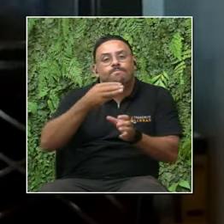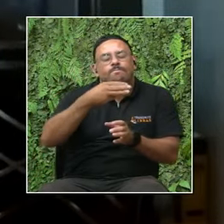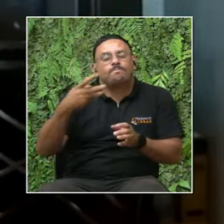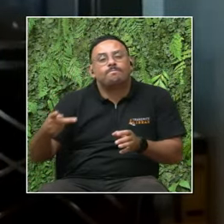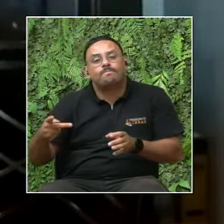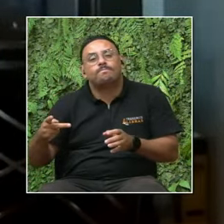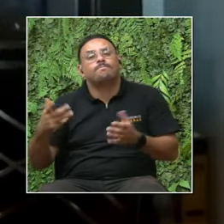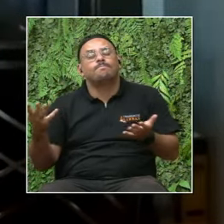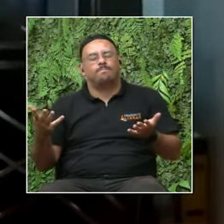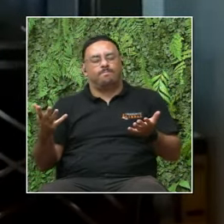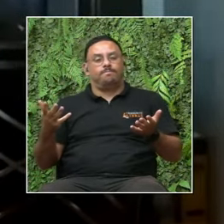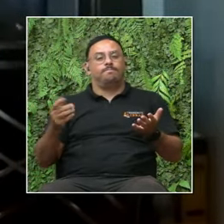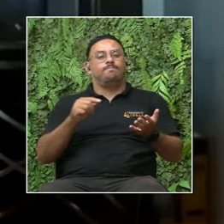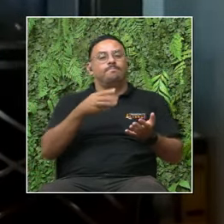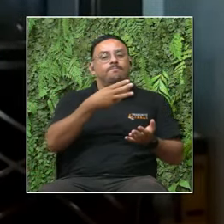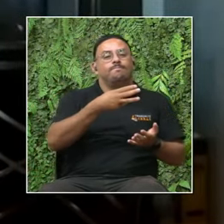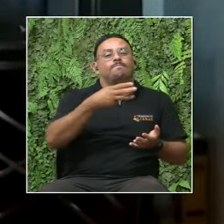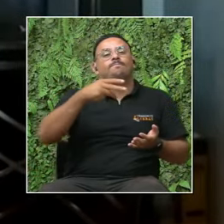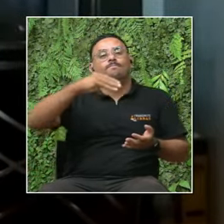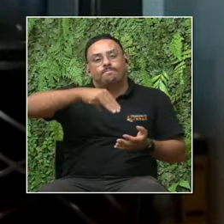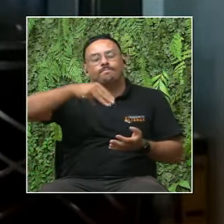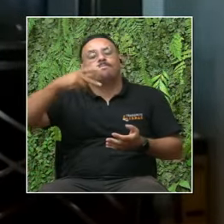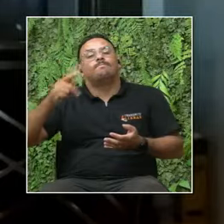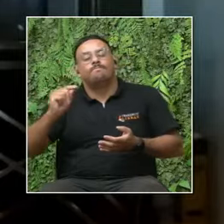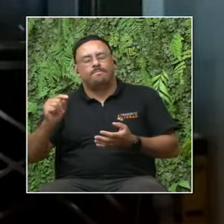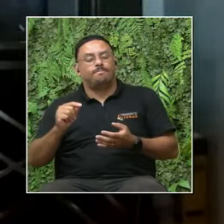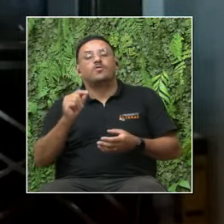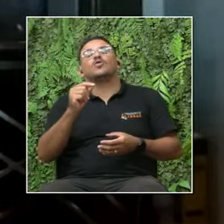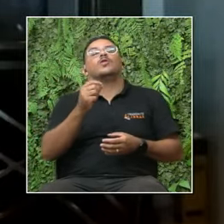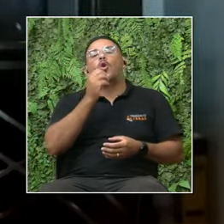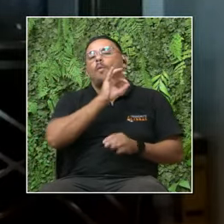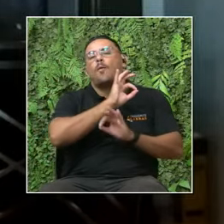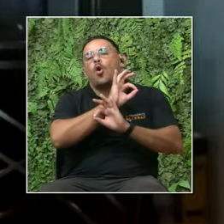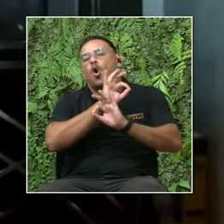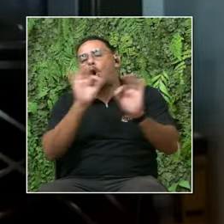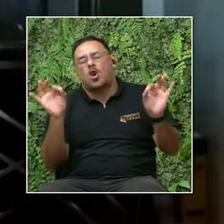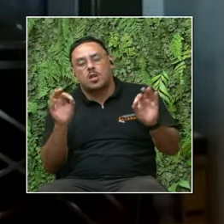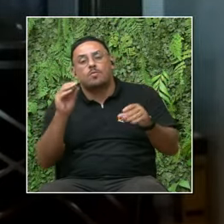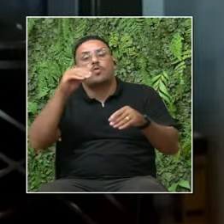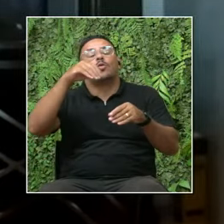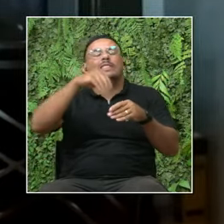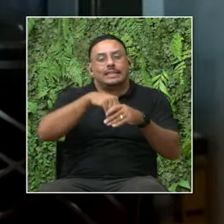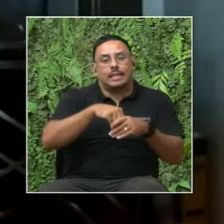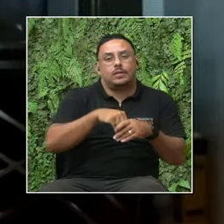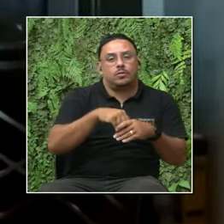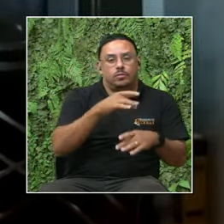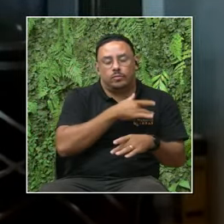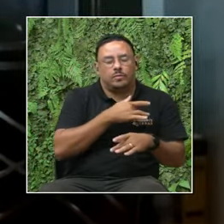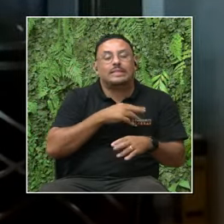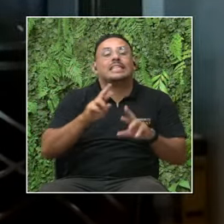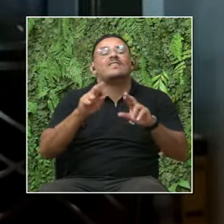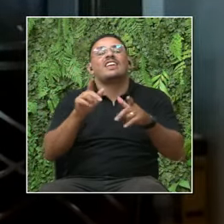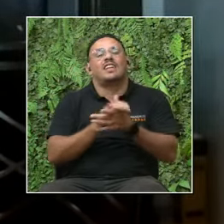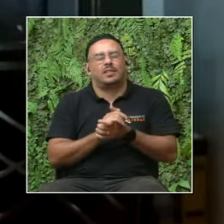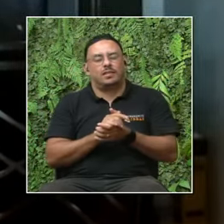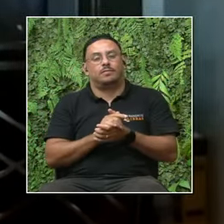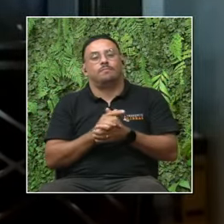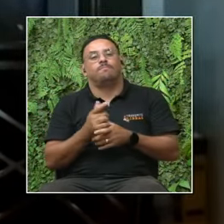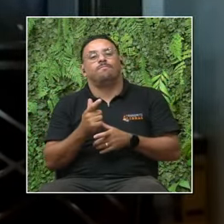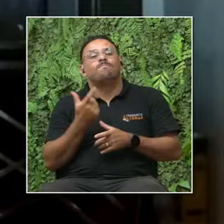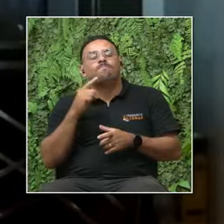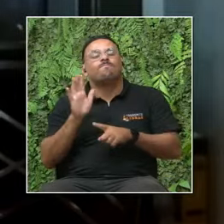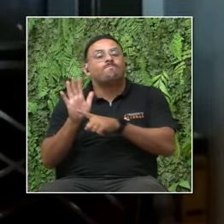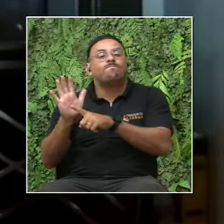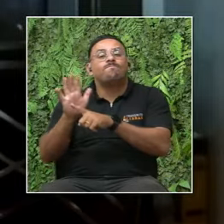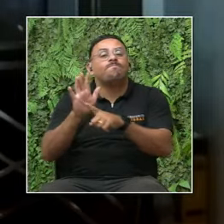nem preciso falar né Bob o Mateus Pereira ele é um Oasis dentro desse time do Cruzeiro é ele é muito diferente ele é o que dá brilho para essa